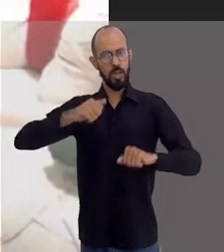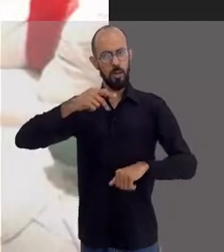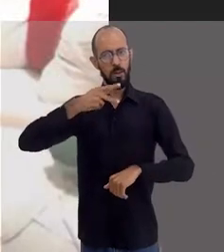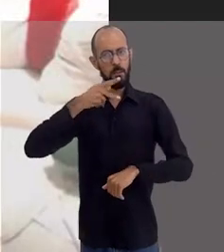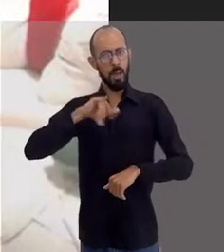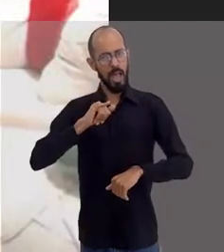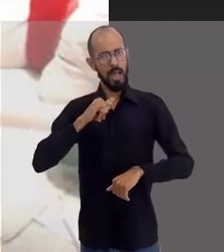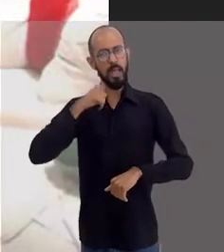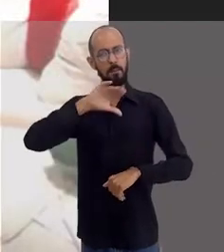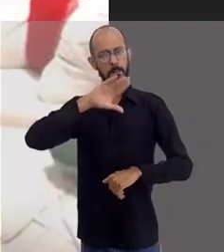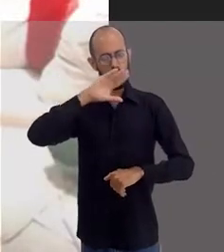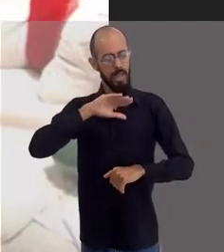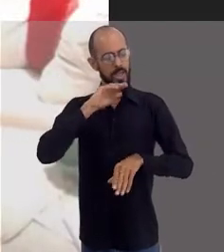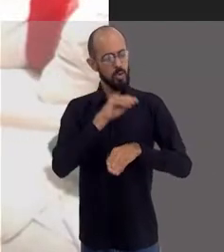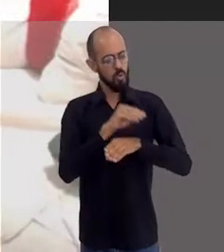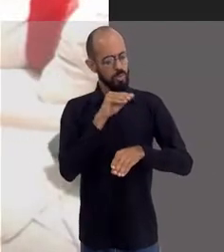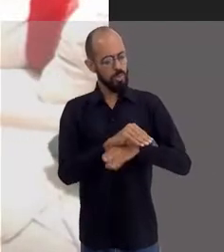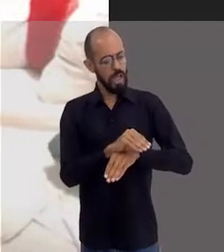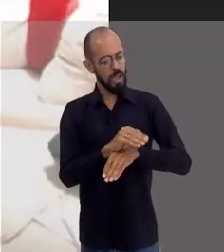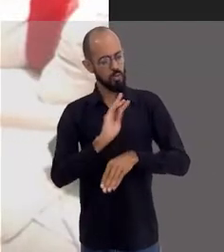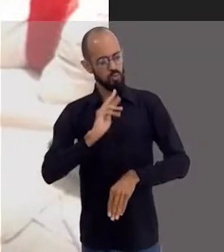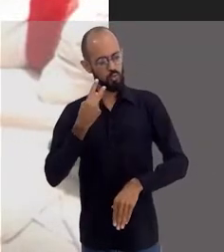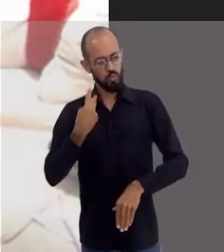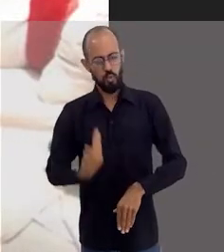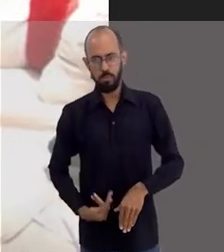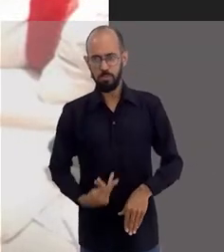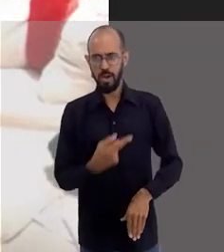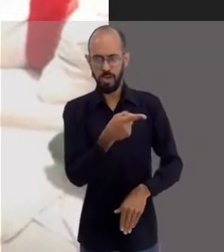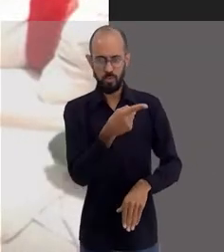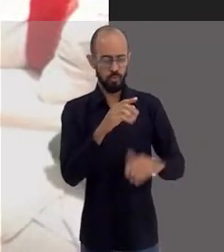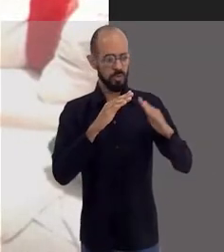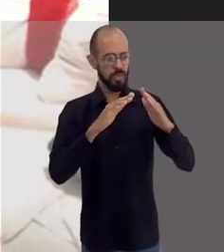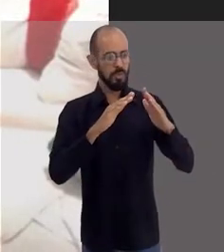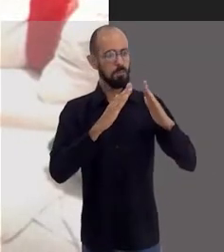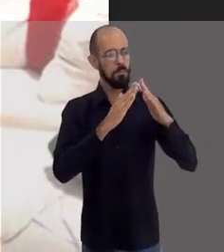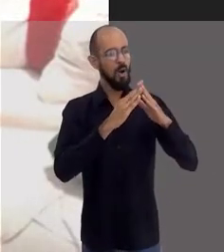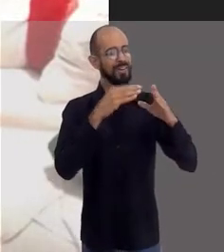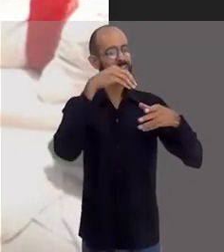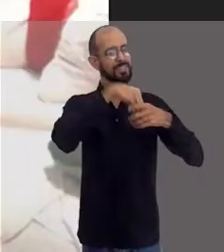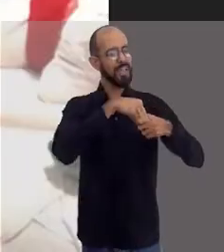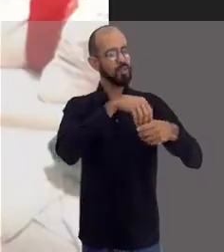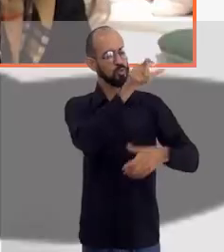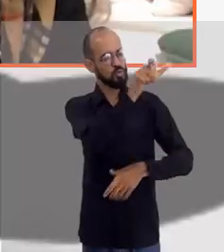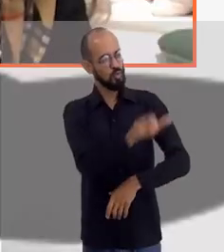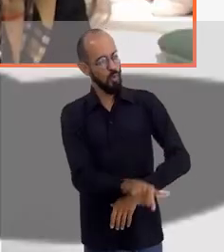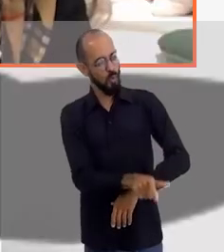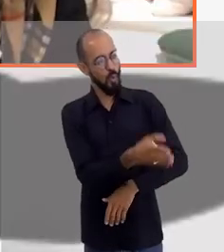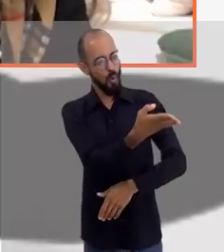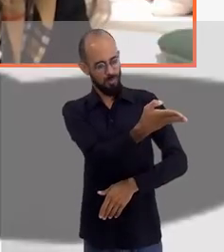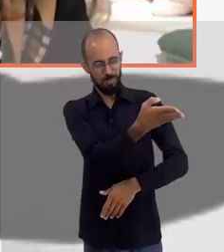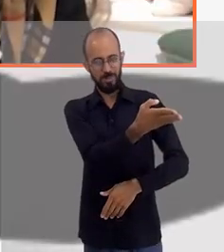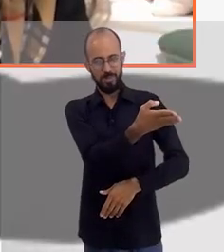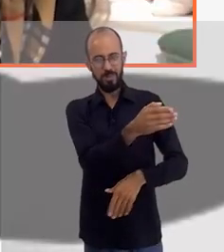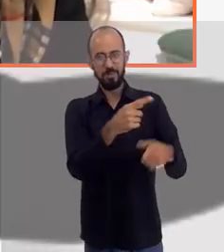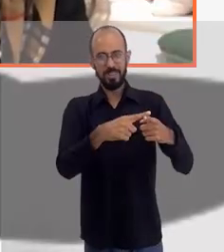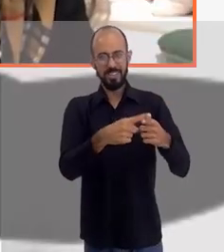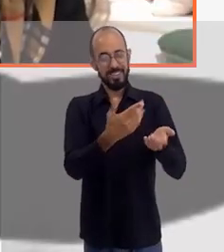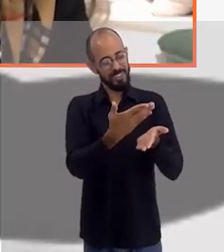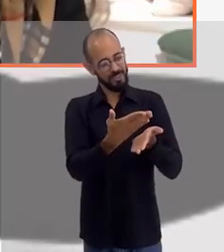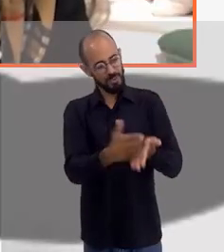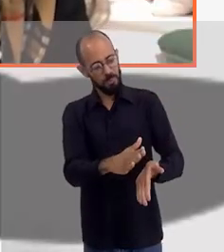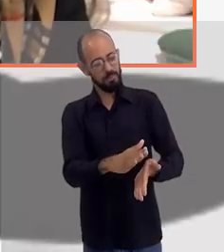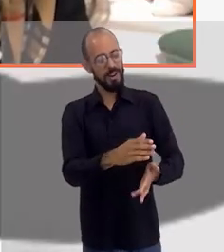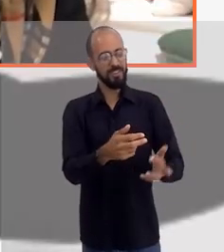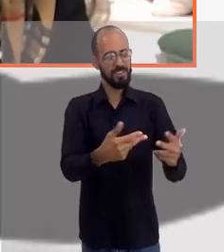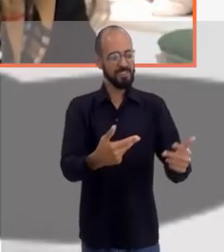né criar um ser humano que habita aí essa cachaça afinal de contas vou te falar você tá sobrando bandagem aí